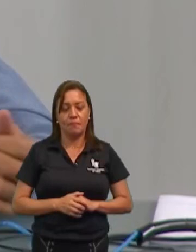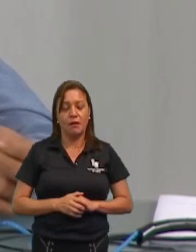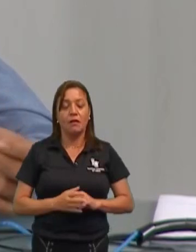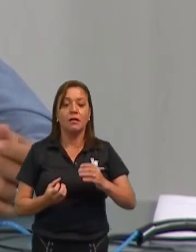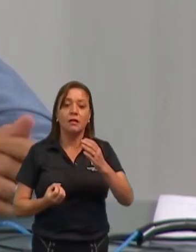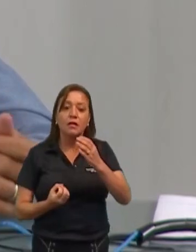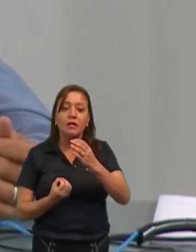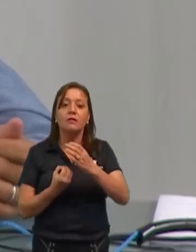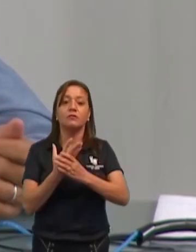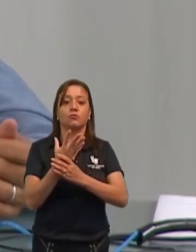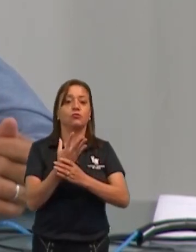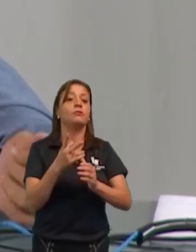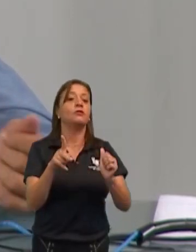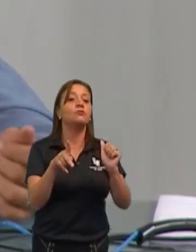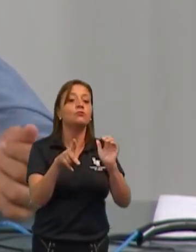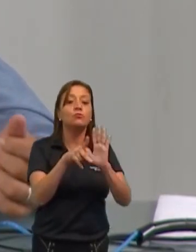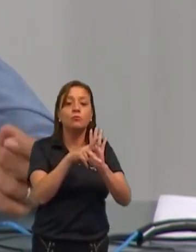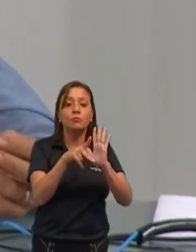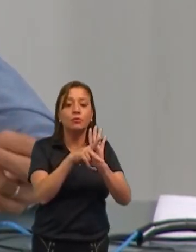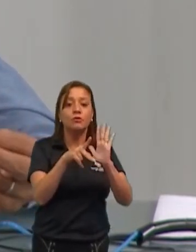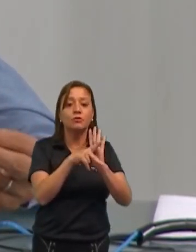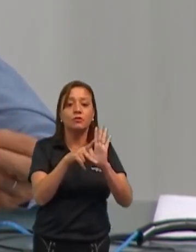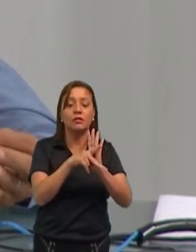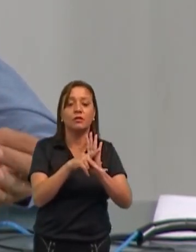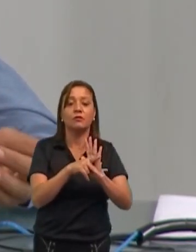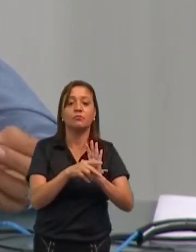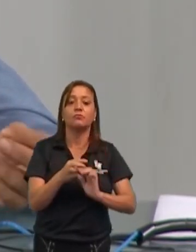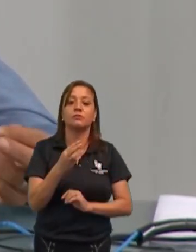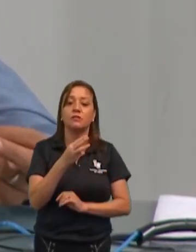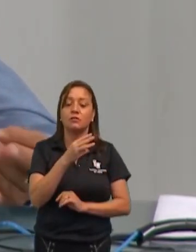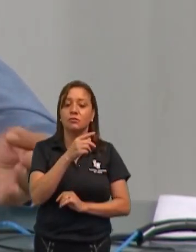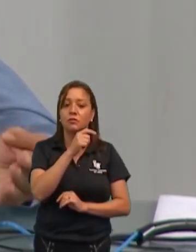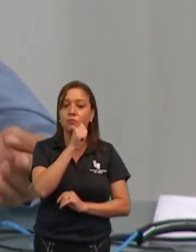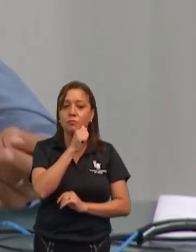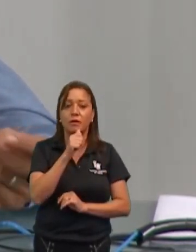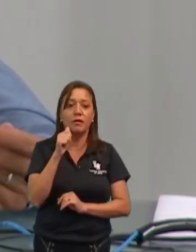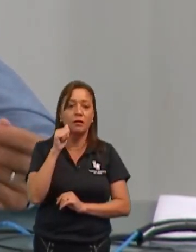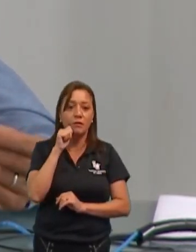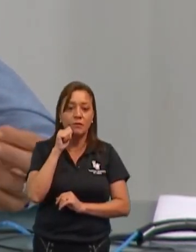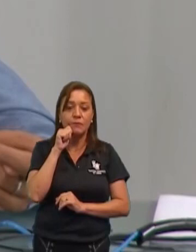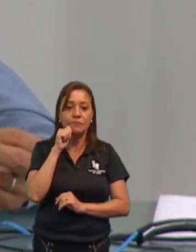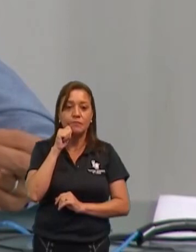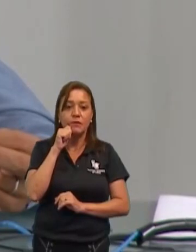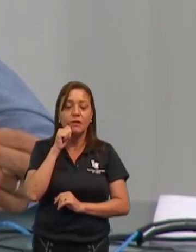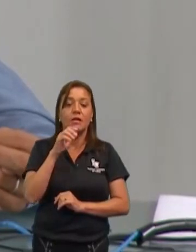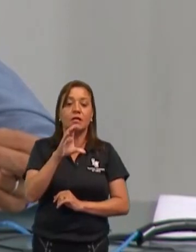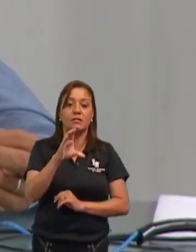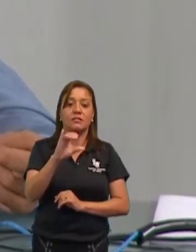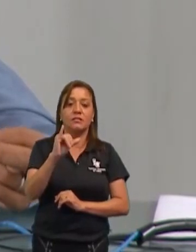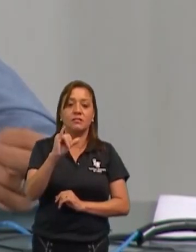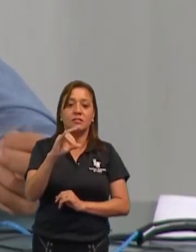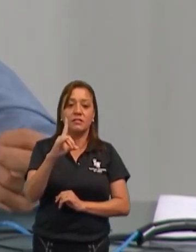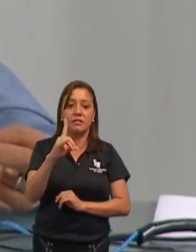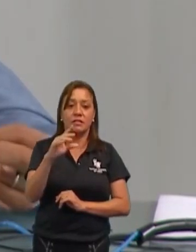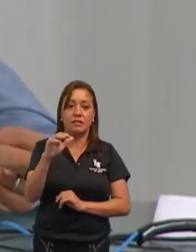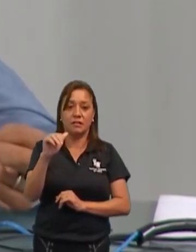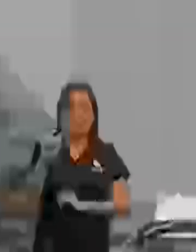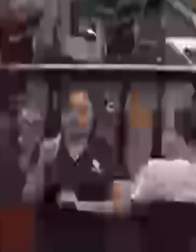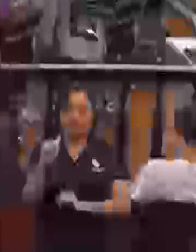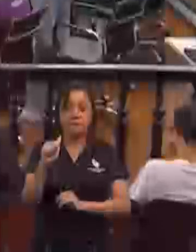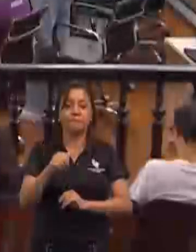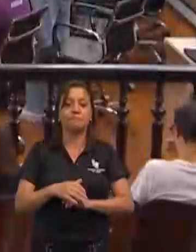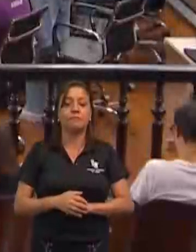vereador Sargento Melo Casal. Quórum, maioria simples, observação, avulso, vereadora Cida Oliveira.